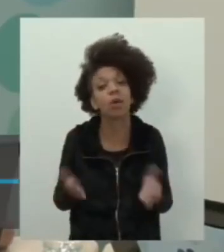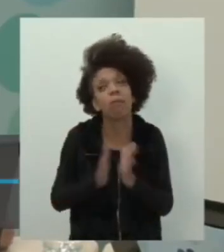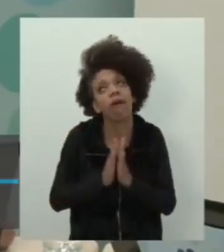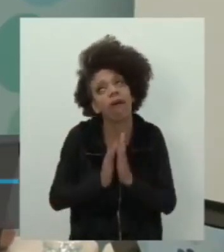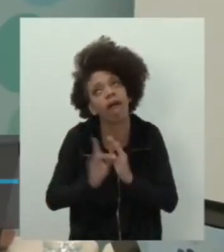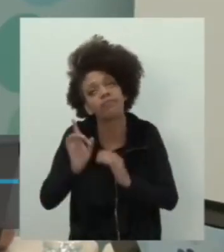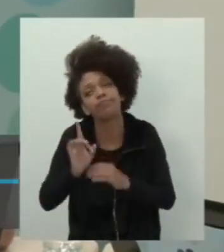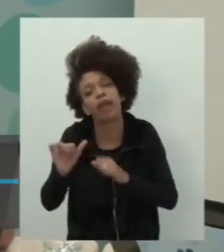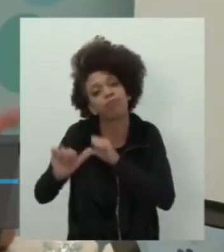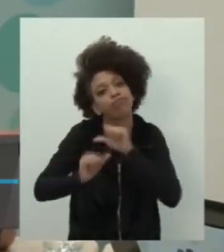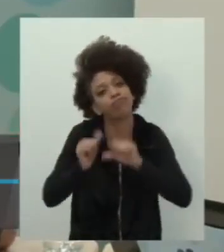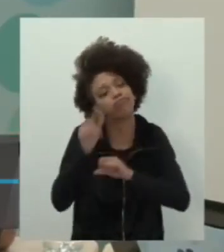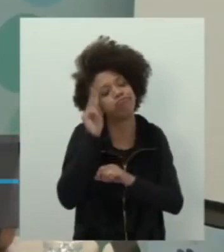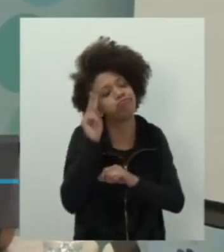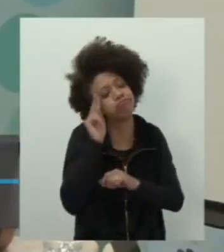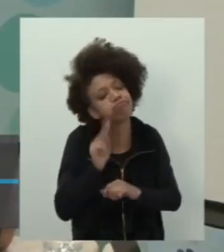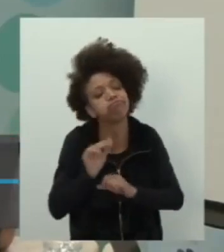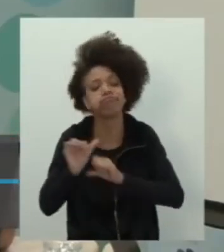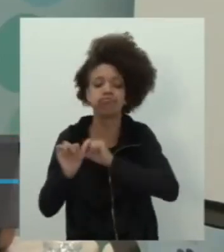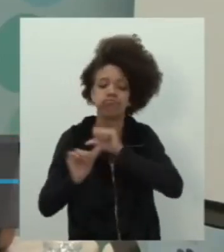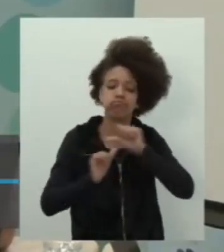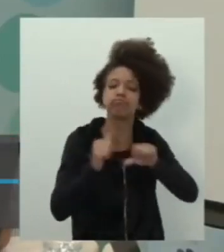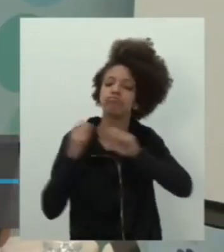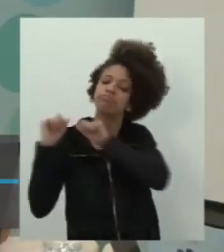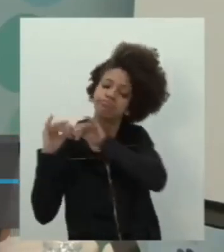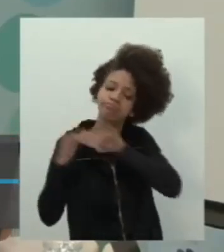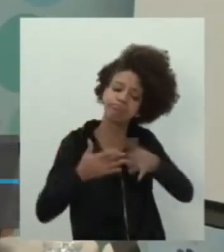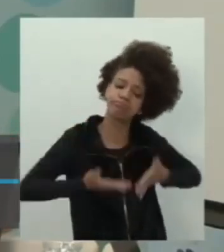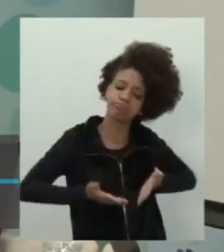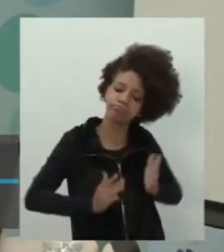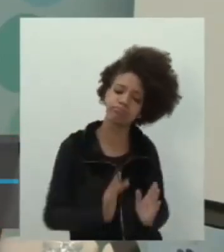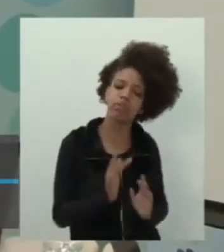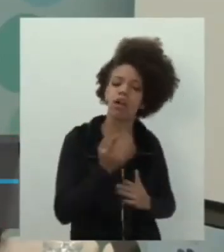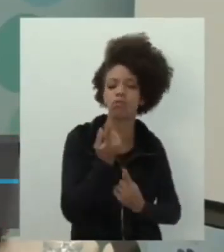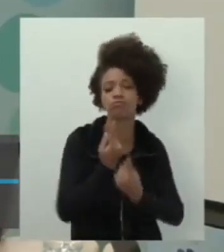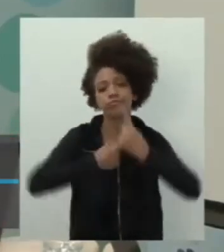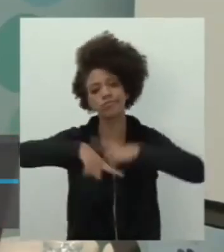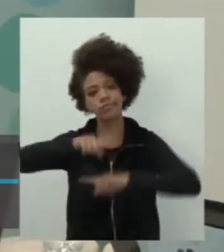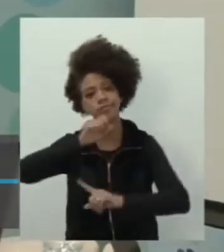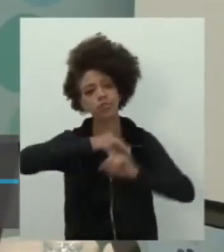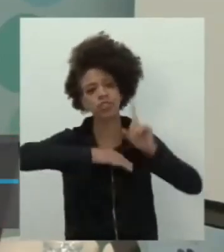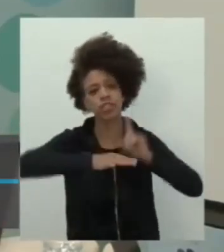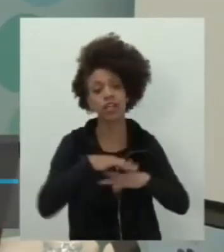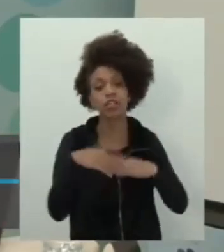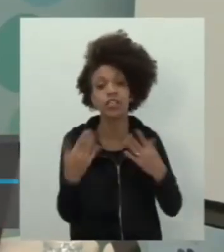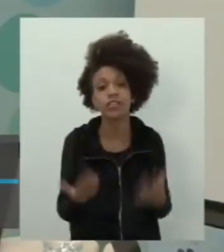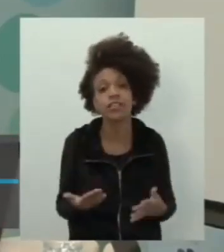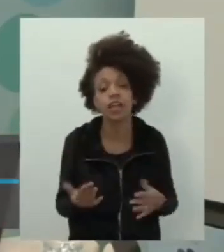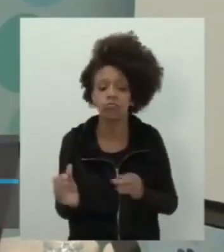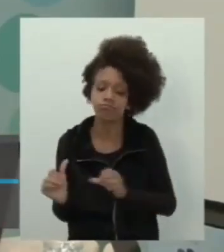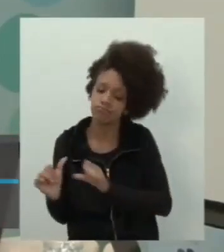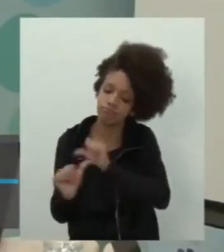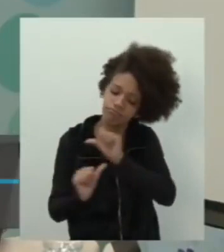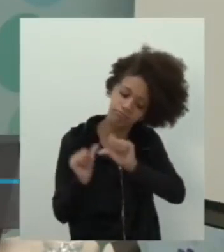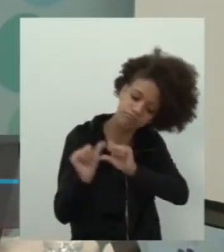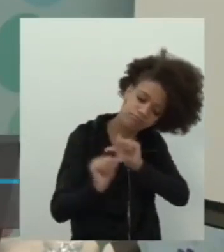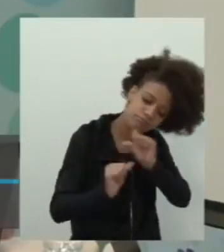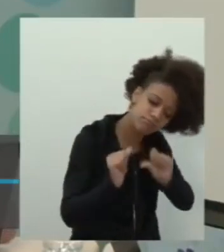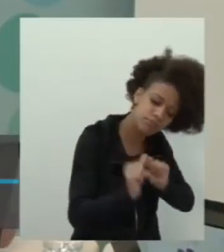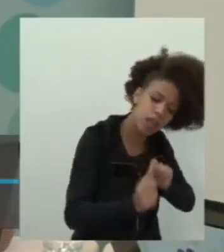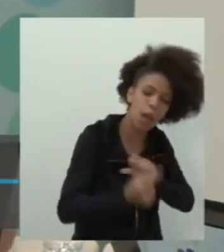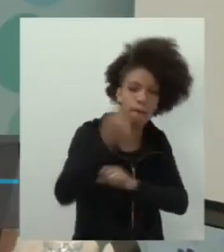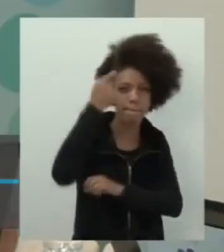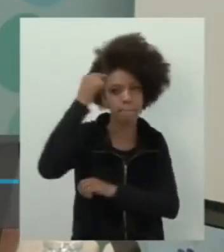mudanças históricas, sociais, renascimento, todo o contexto histórico forçou as pessoas a modificar a forma de pensar.